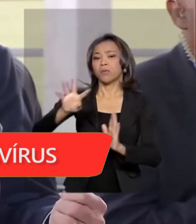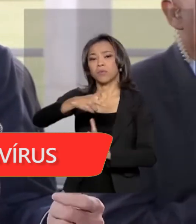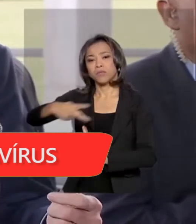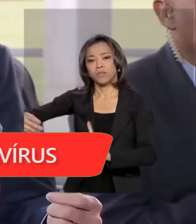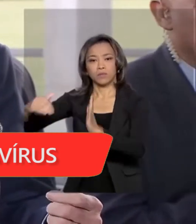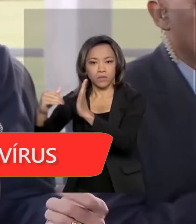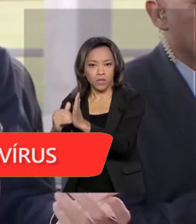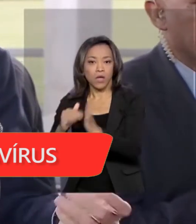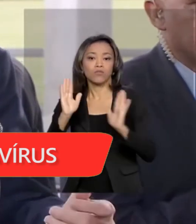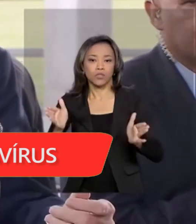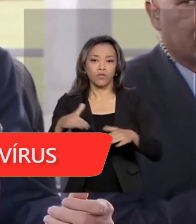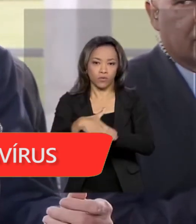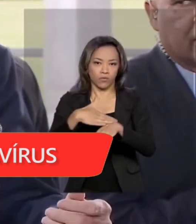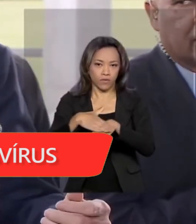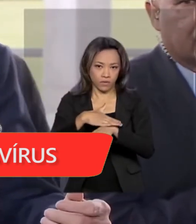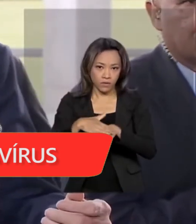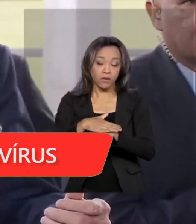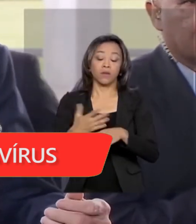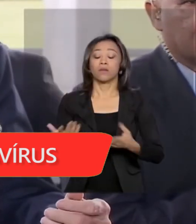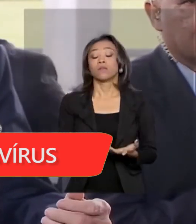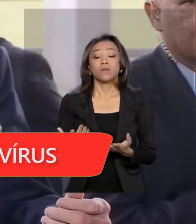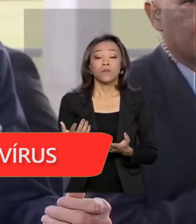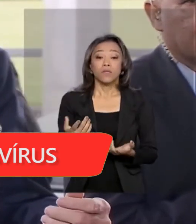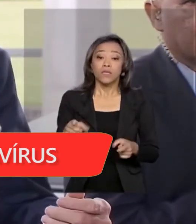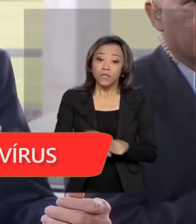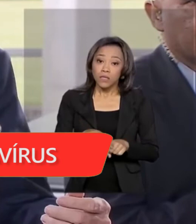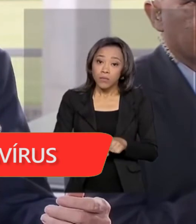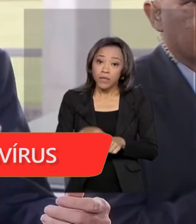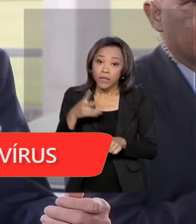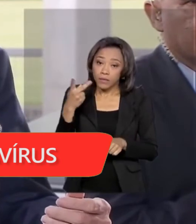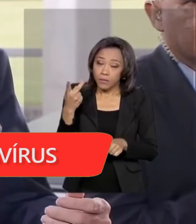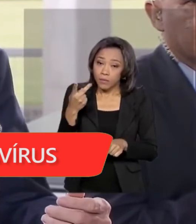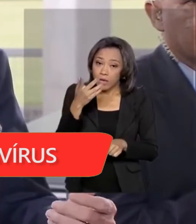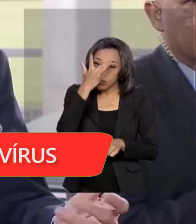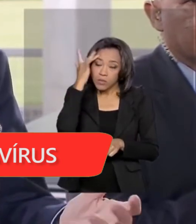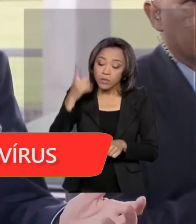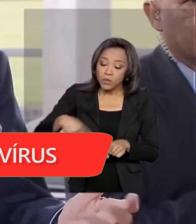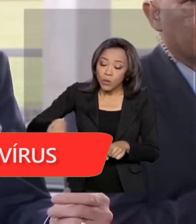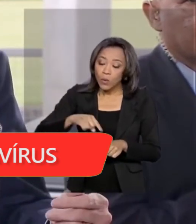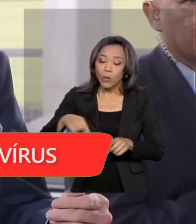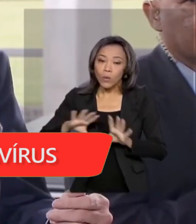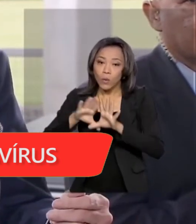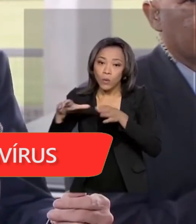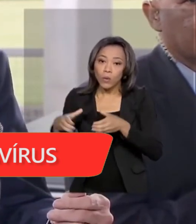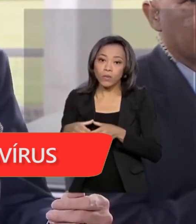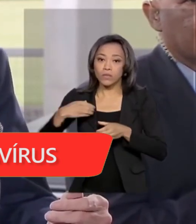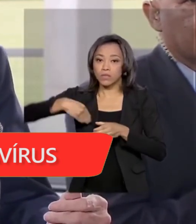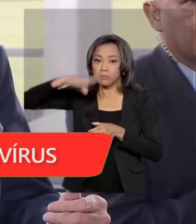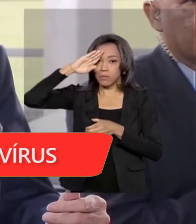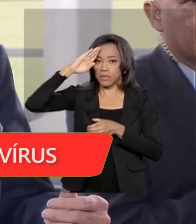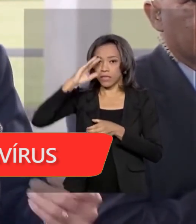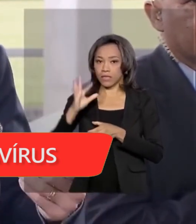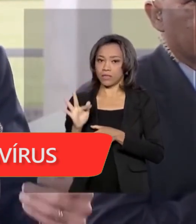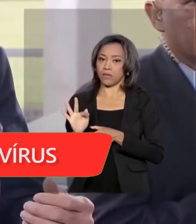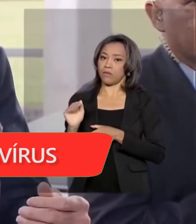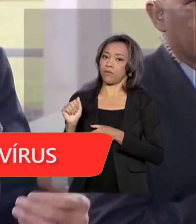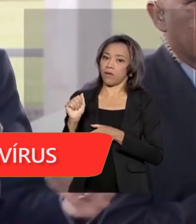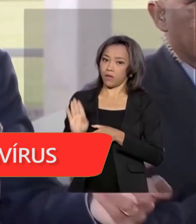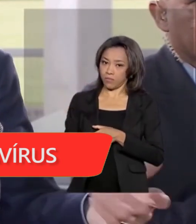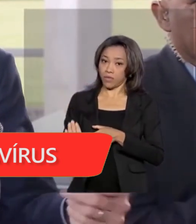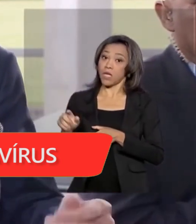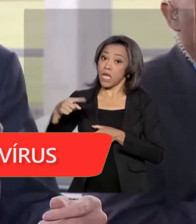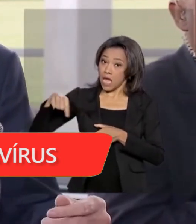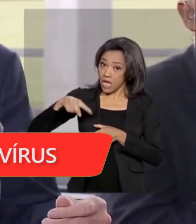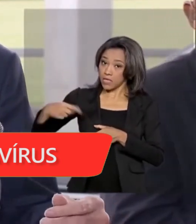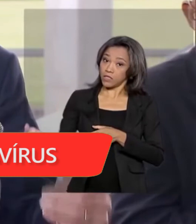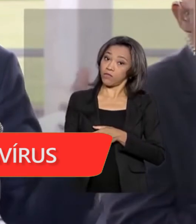entrada e saída de pessoas do Brasil. Além disso, a lei possibilita a dispensa de licitação para aquisição de bens, insumos e